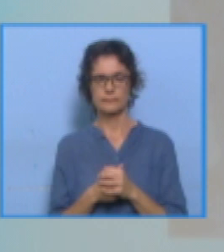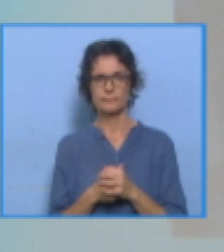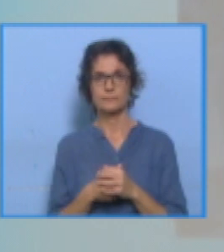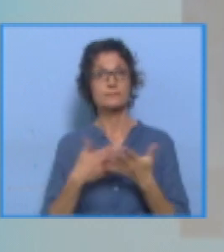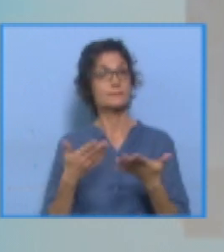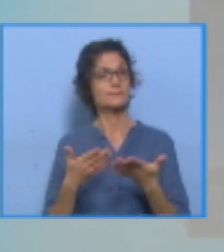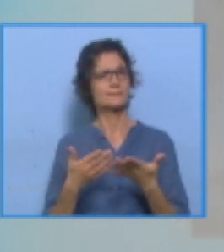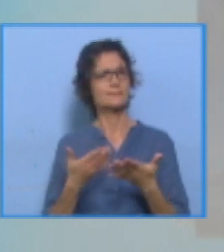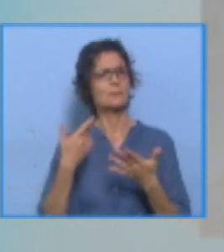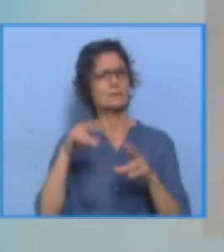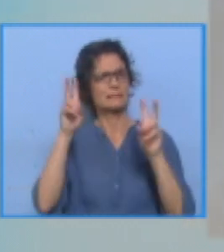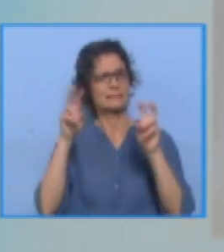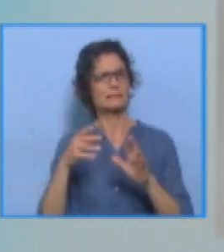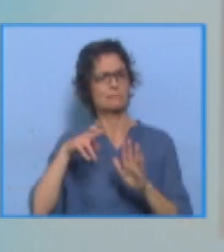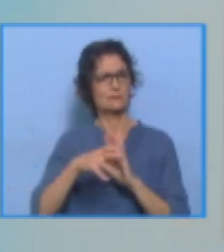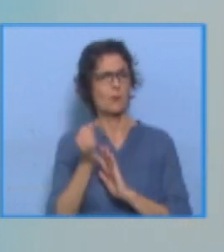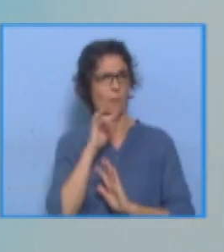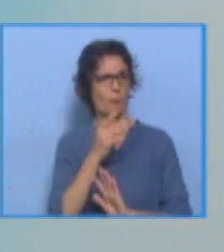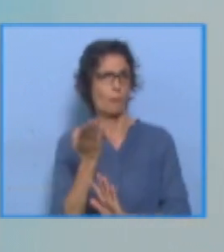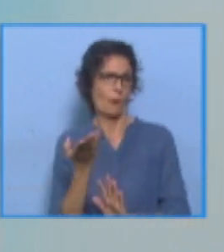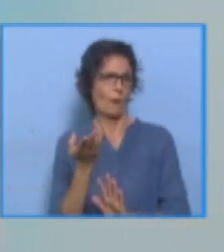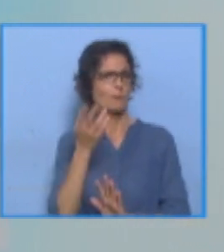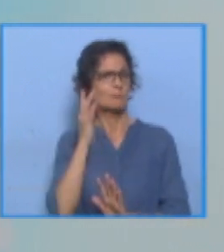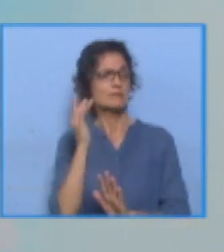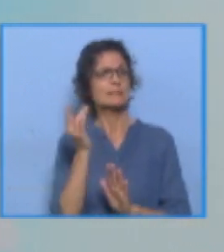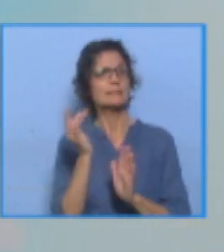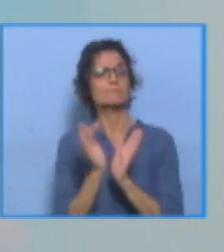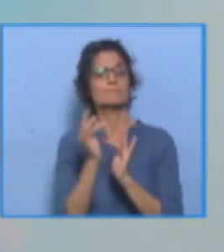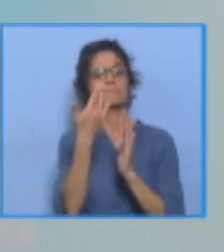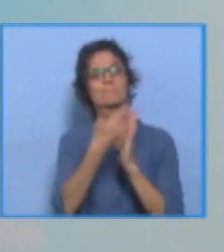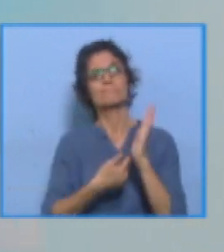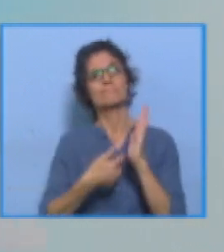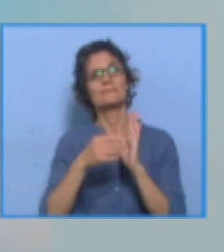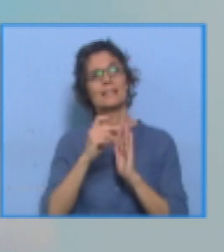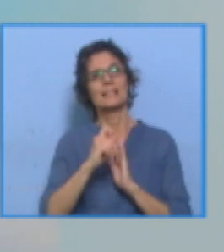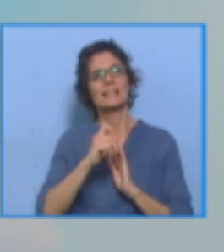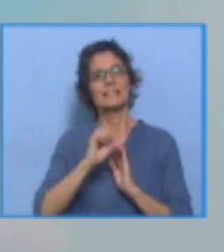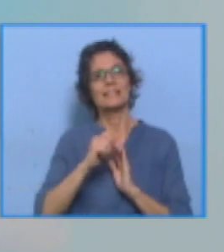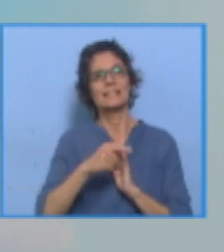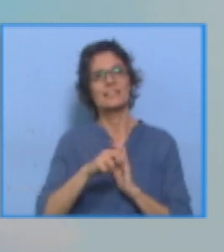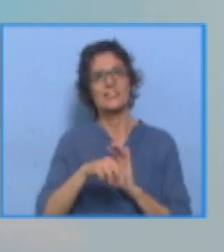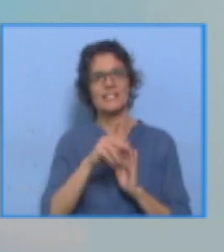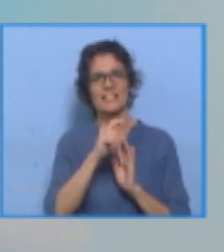E para aprofundar estes temas, basta uma visita ao site da Agência Eclésia,